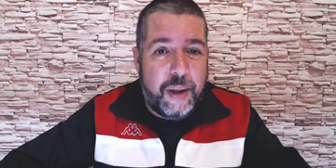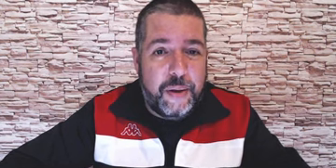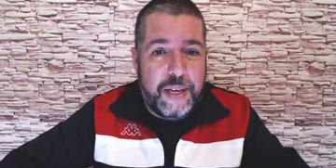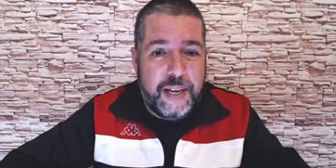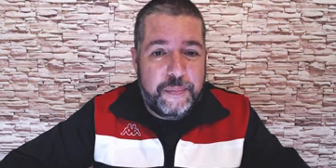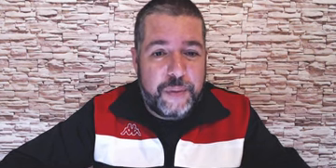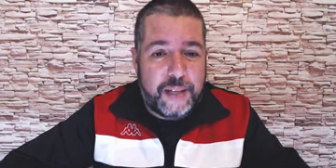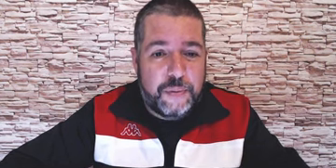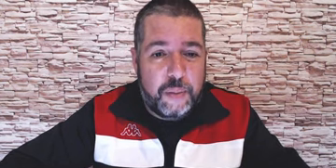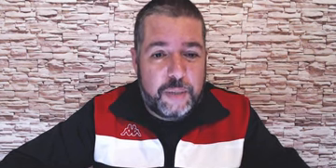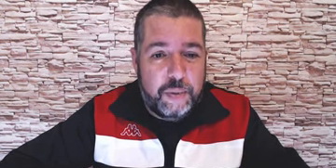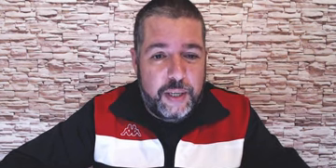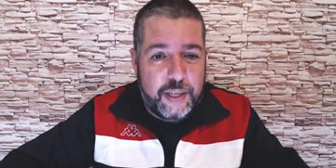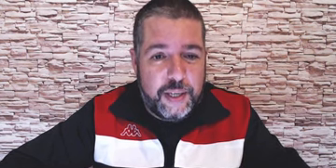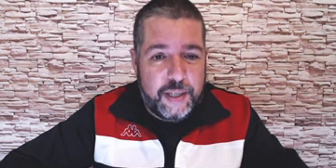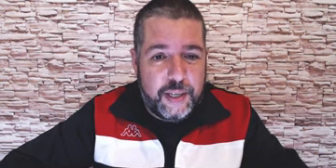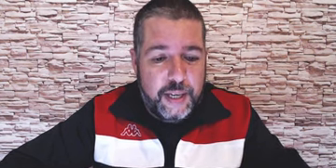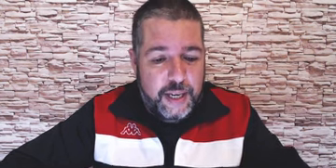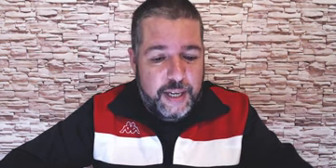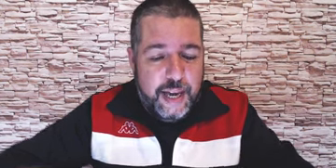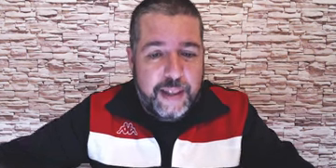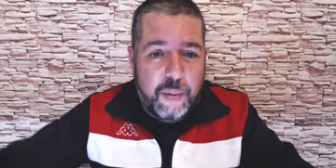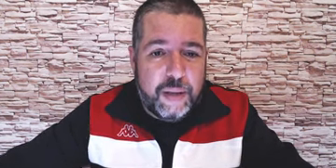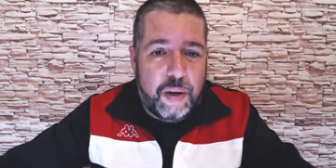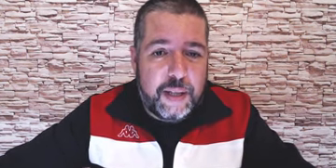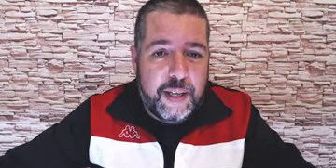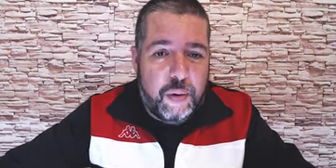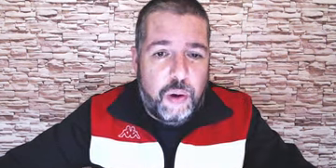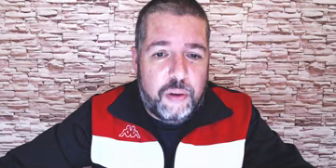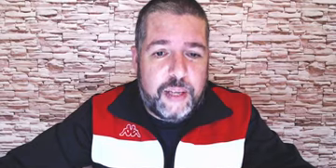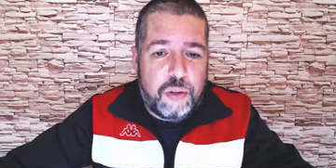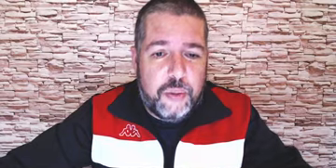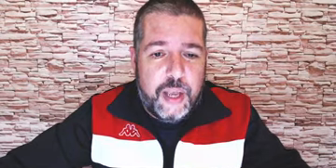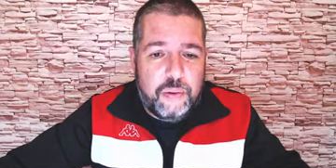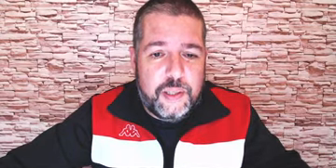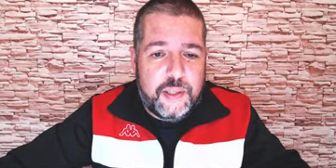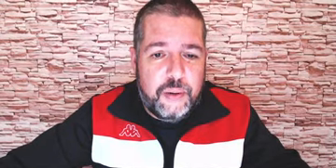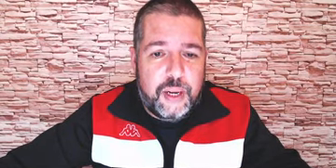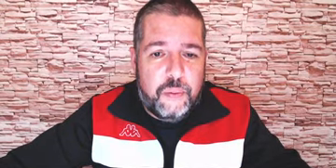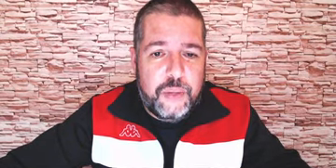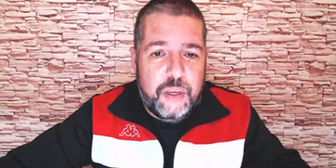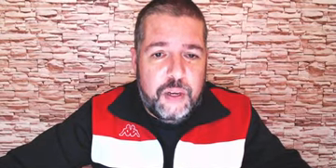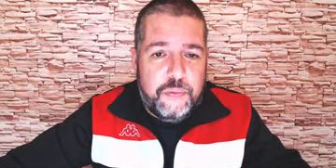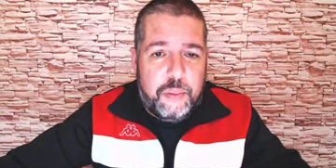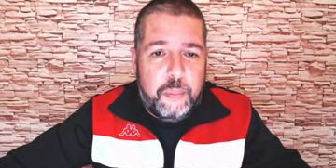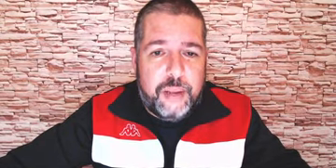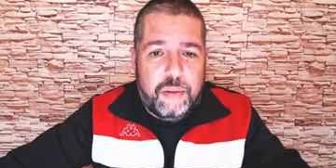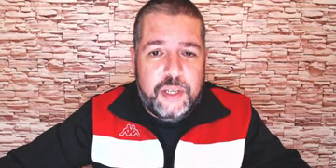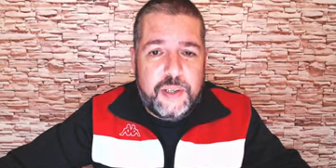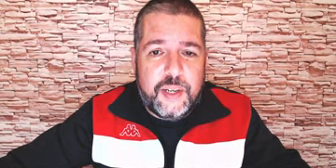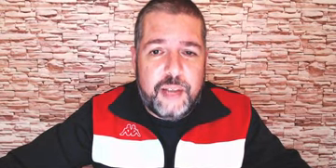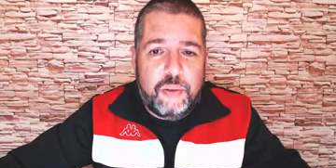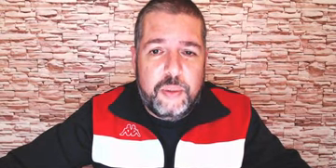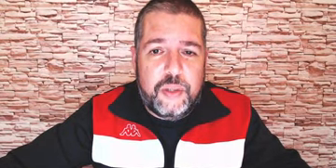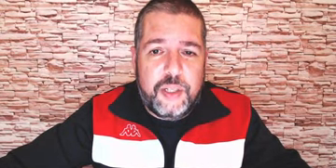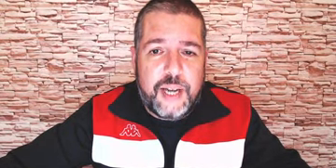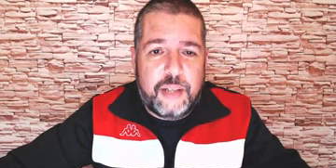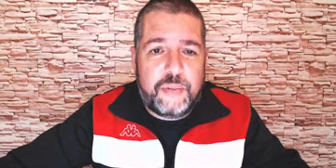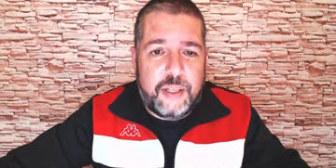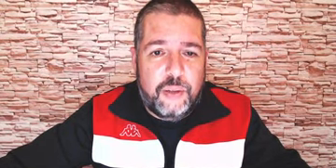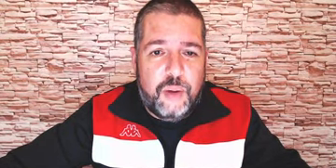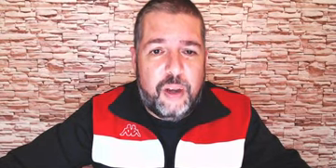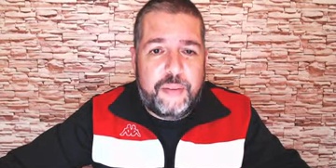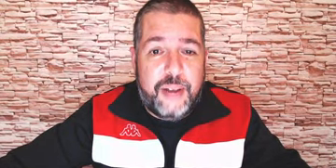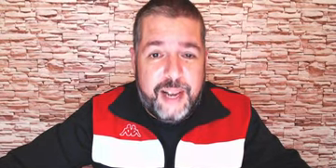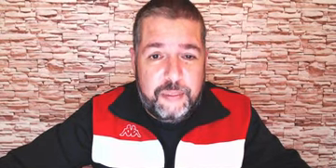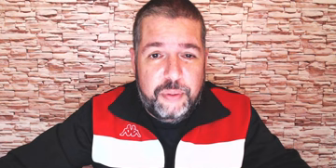grande maioria das formas políticas aí. E aí tem uma nota aqui da UOL, né, sobre o que aconteceu, ó. Fábio Petro disse que a turma do sindicato